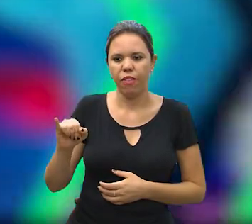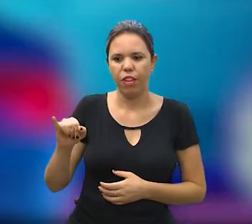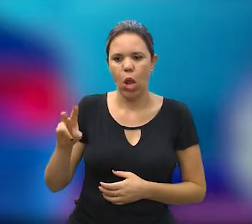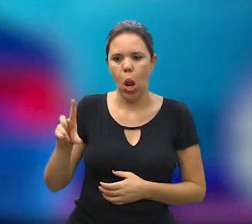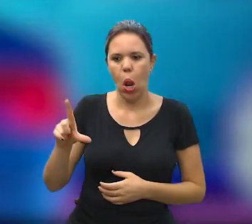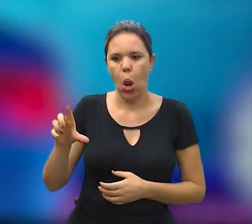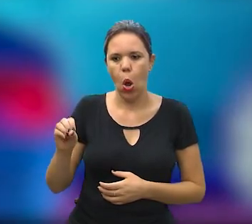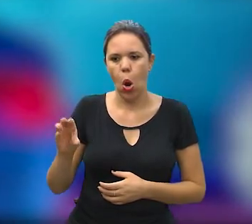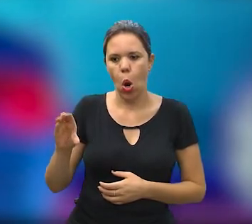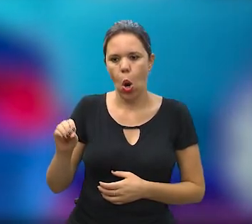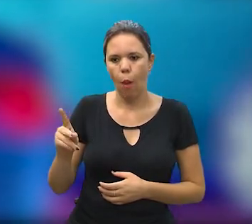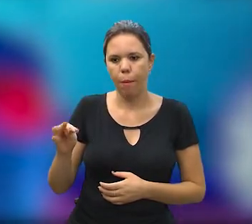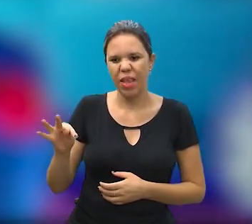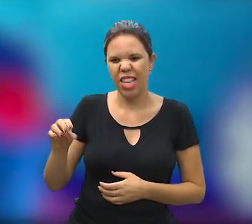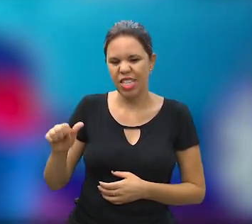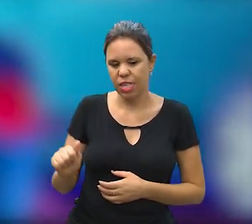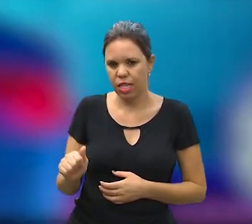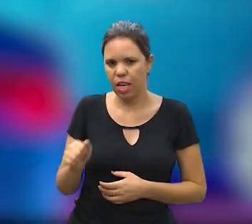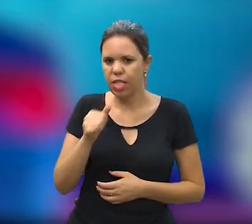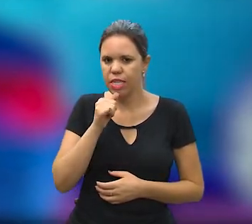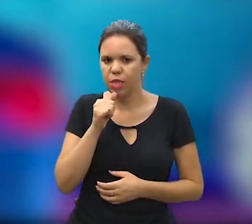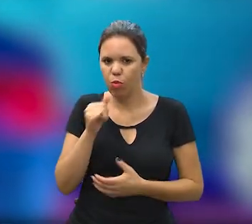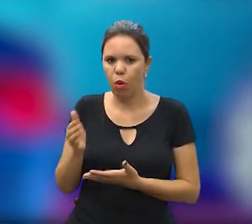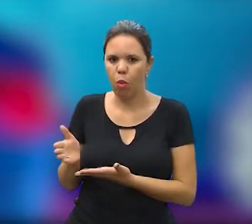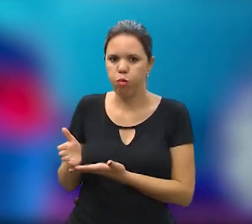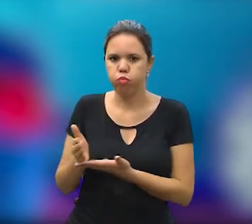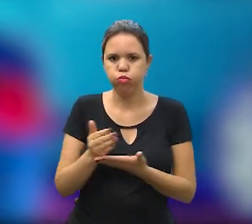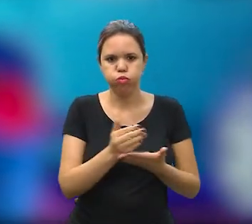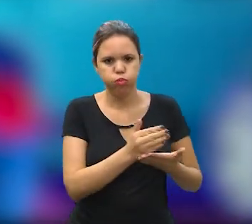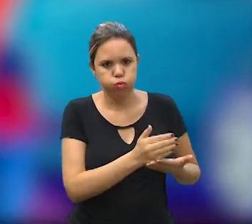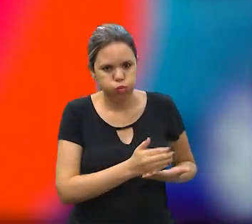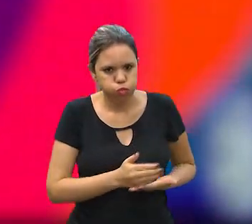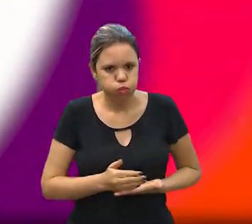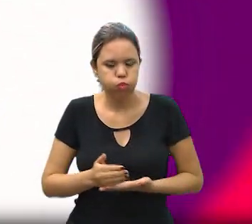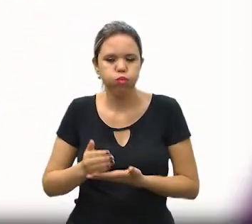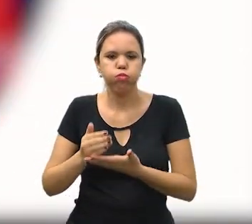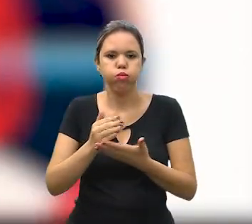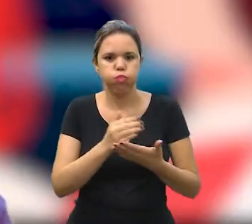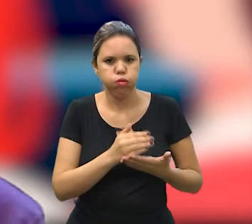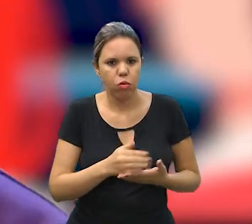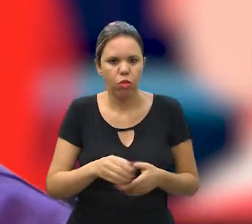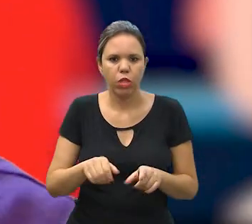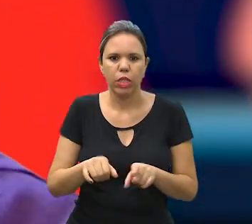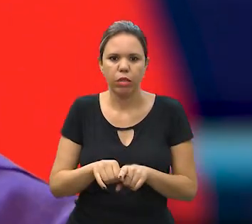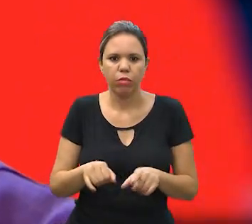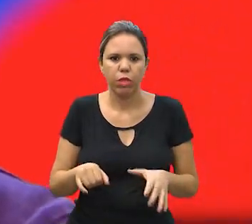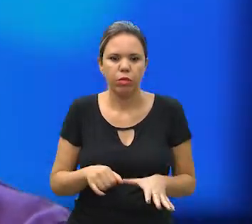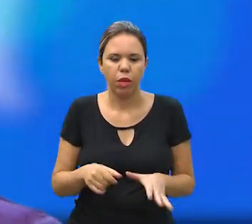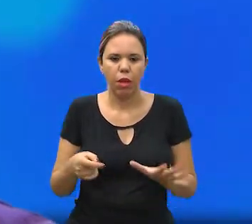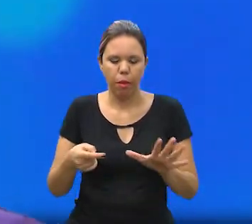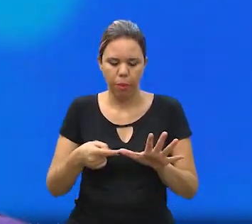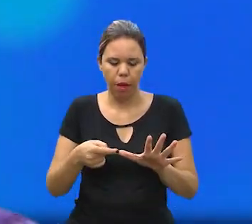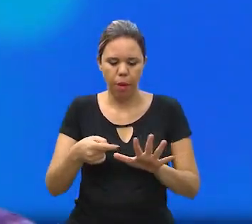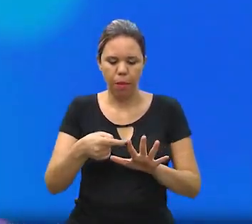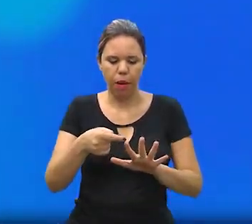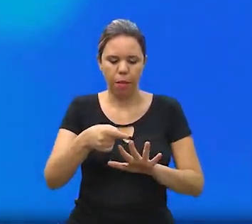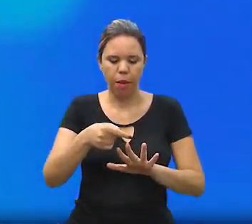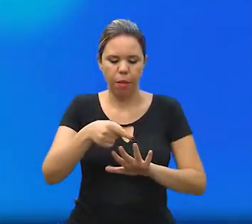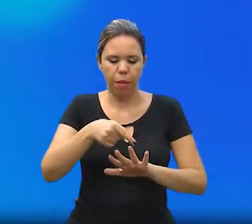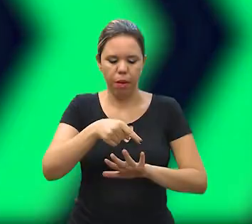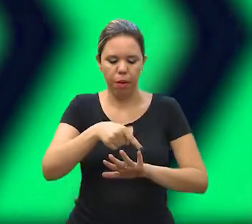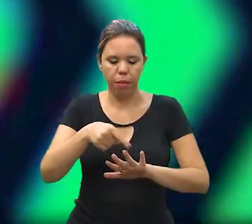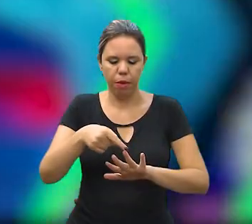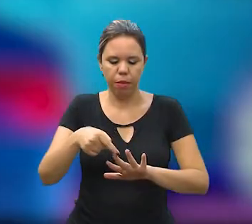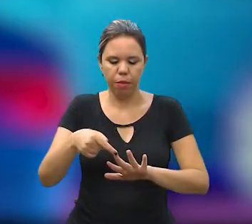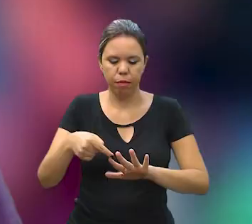são os responsáveis por coletar e armazenar as papilas dérmicas, as populares impressões